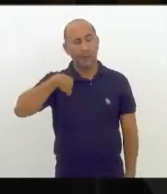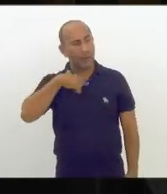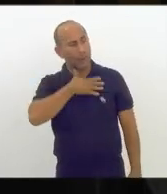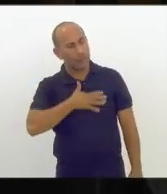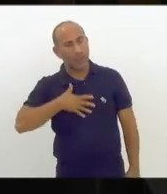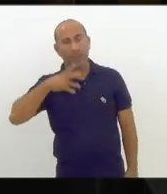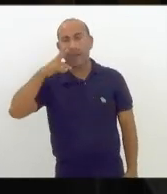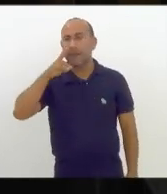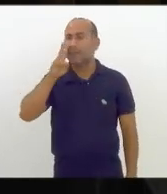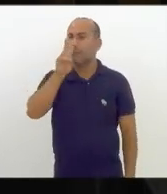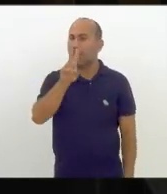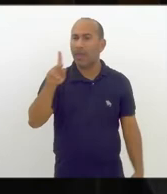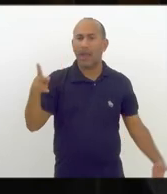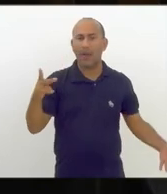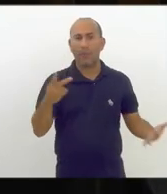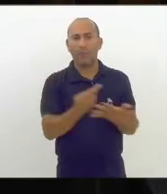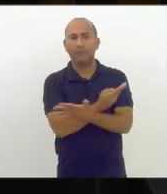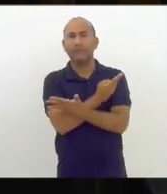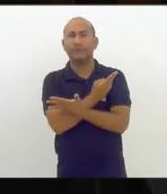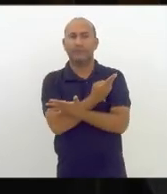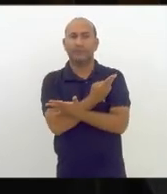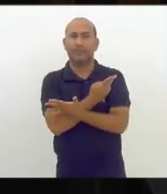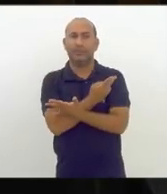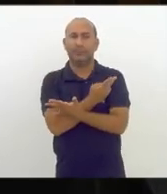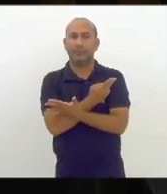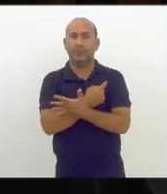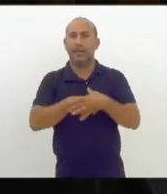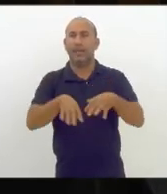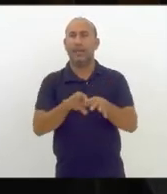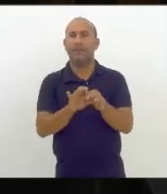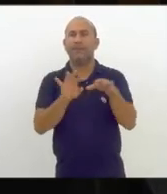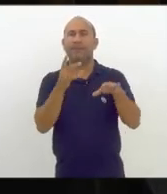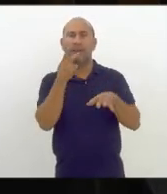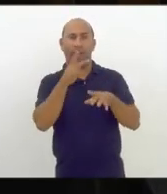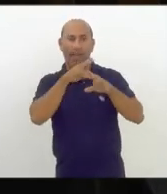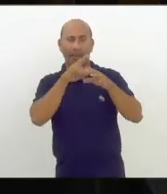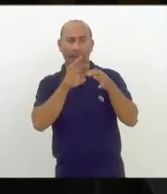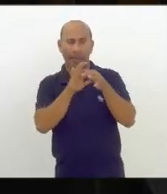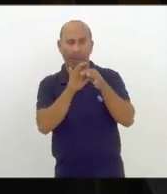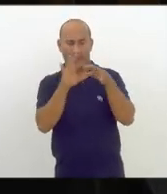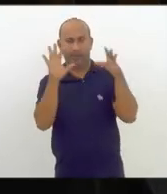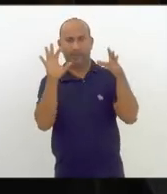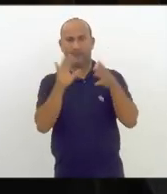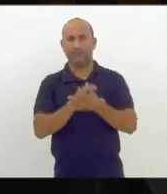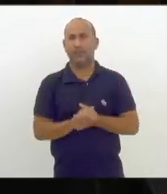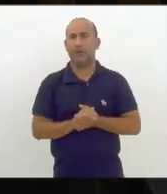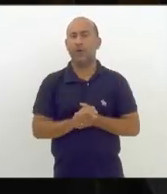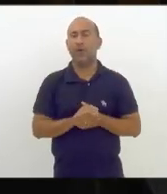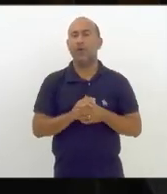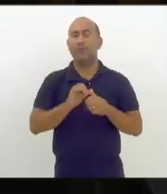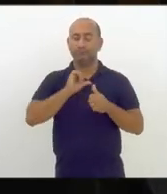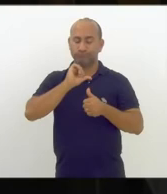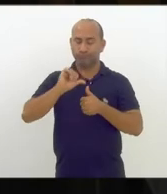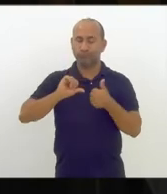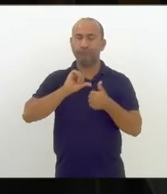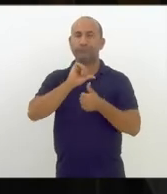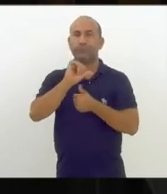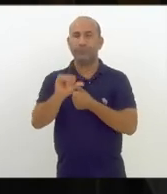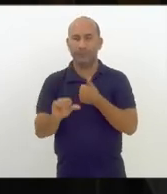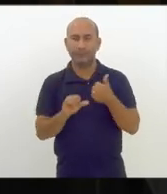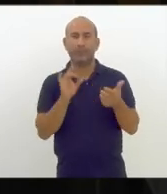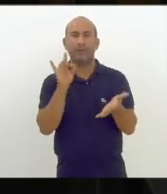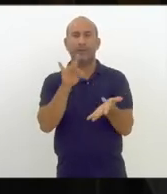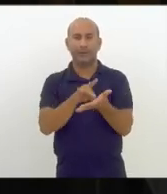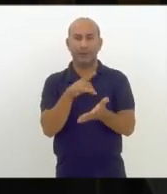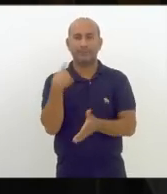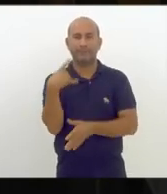ver acontecer, essa eu vou chamar de independência, mas essa modificação dessa realidade